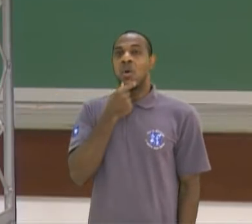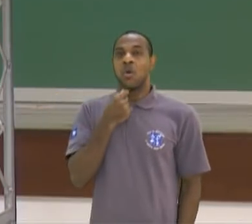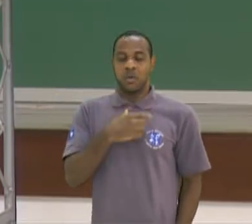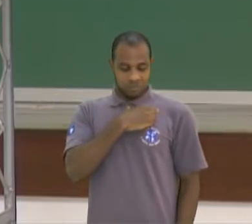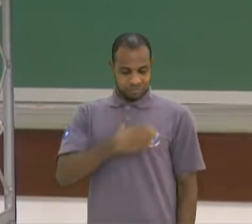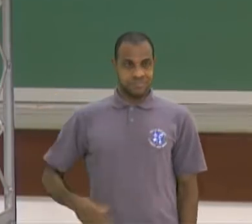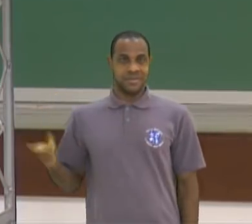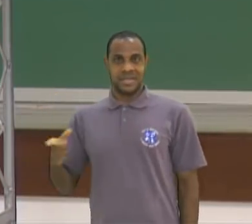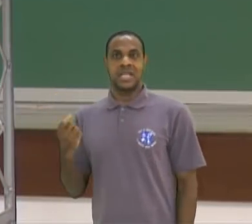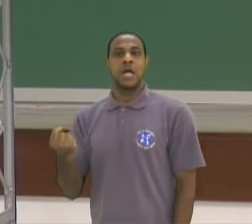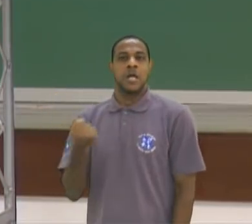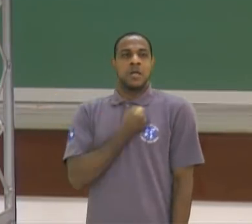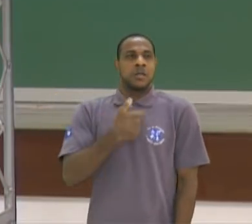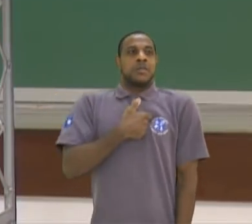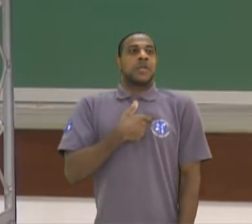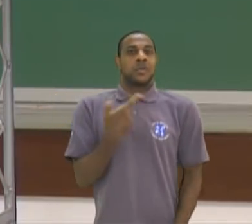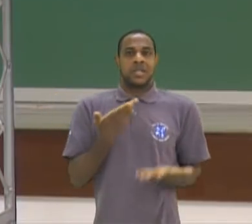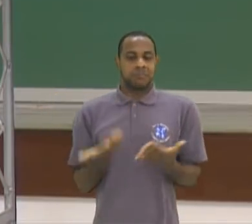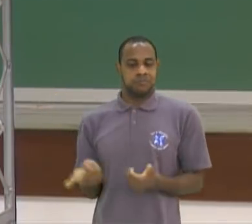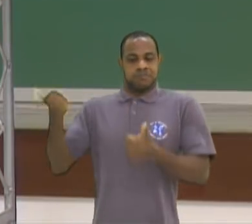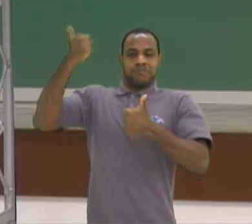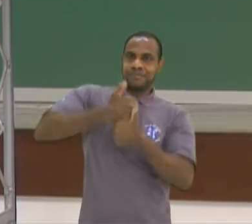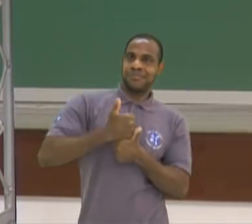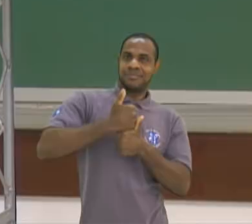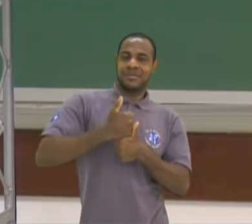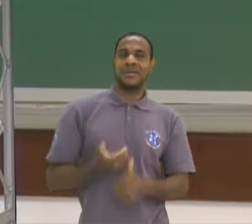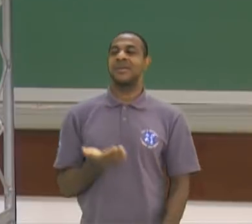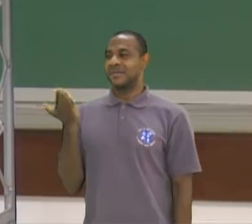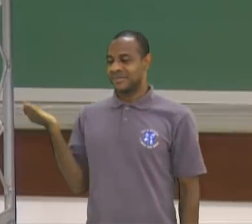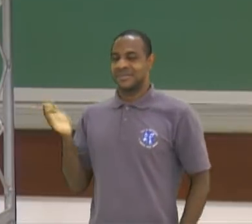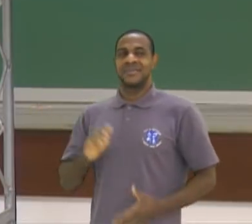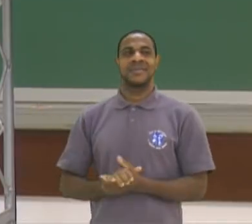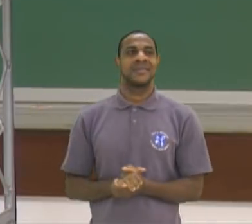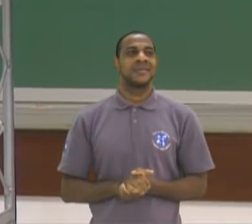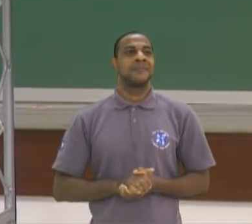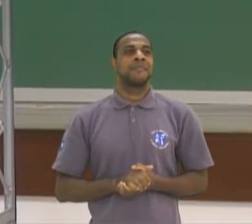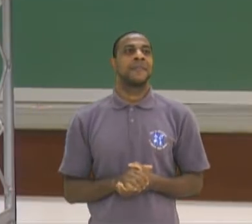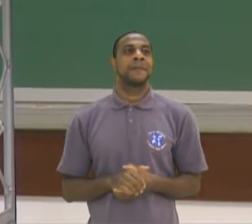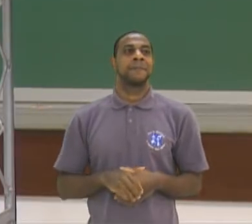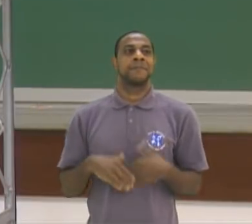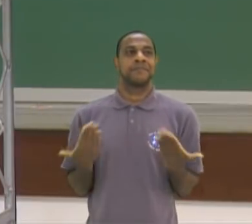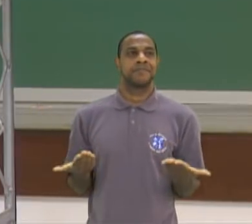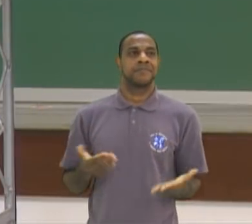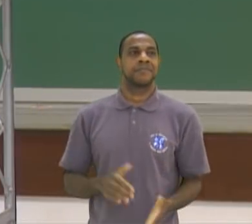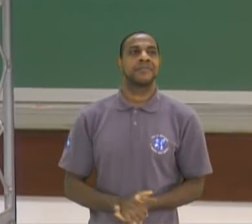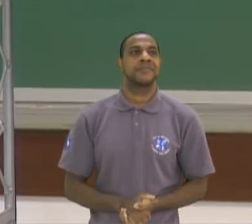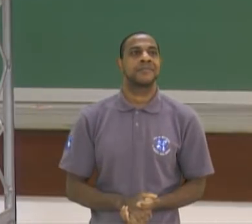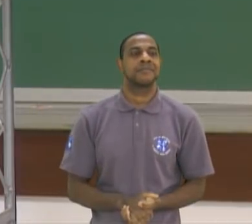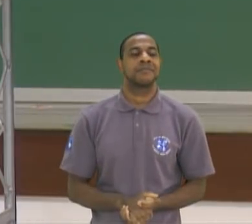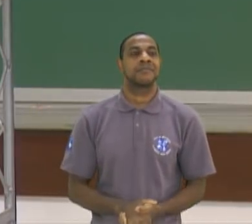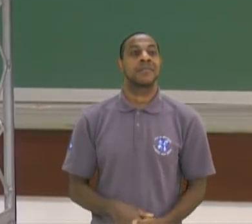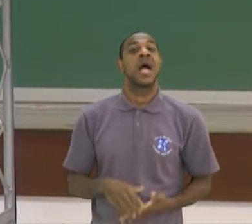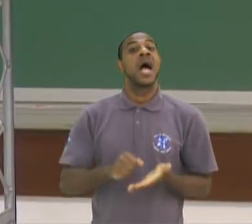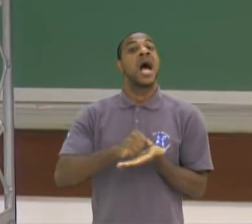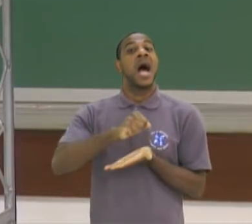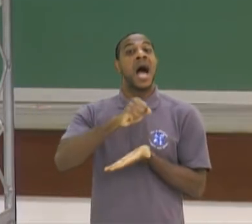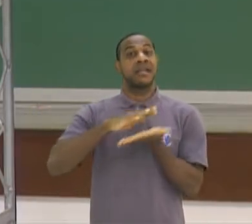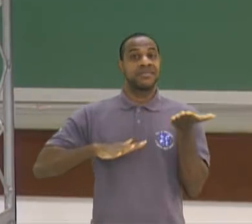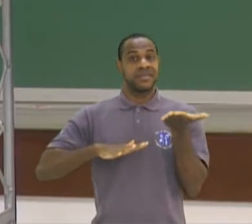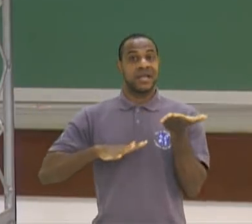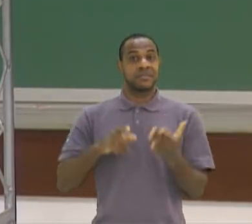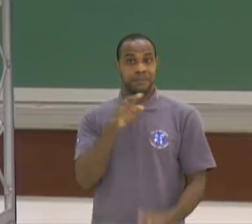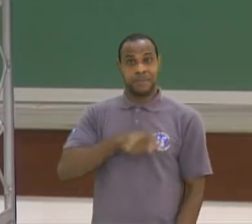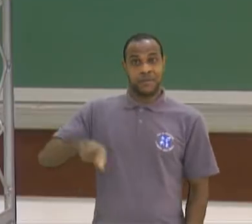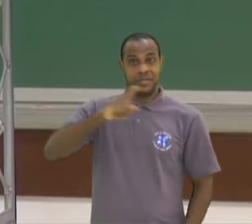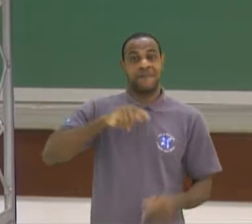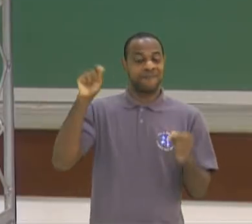morte do Salvador Allende dentro dessa ação de invasão deste golpe. Olha só. Atividade, então, para